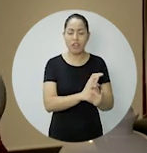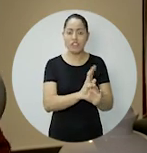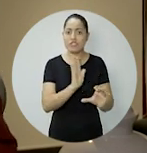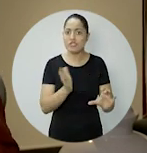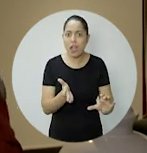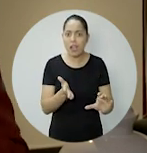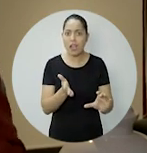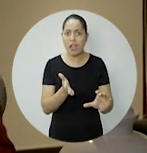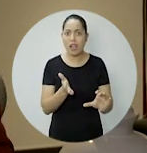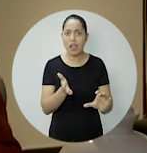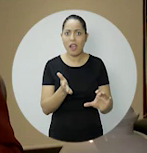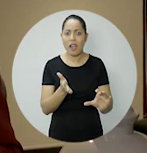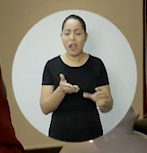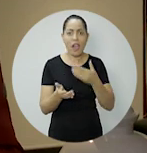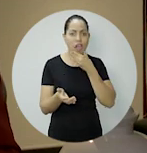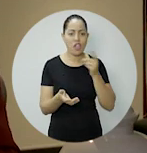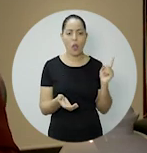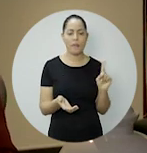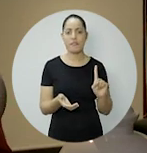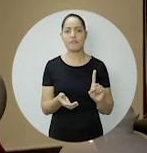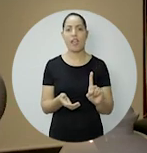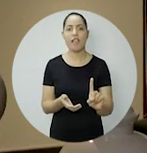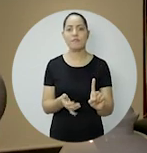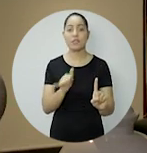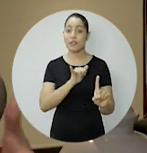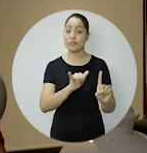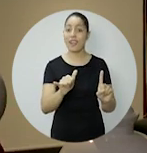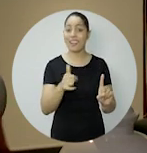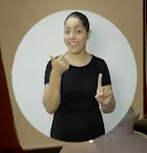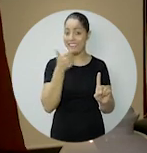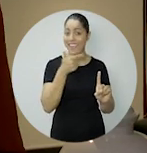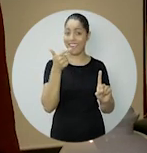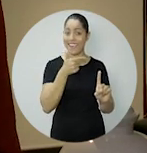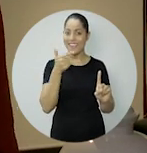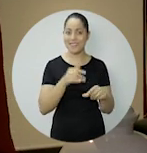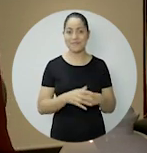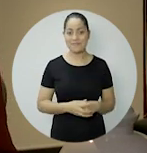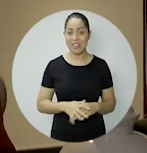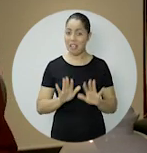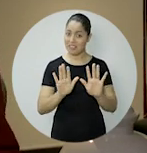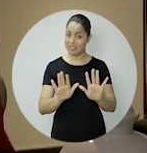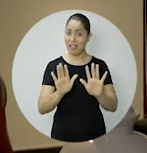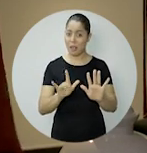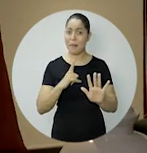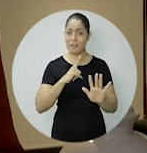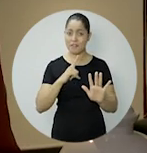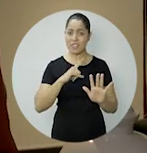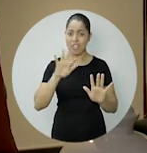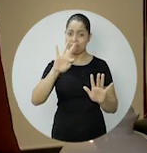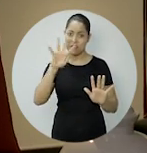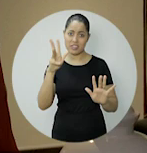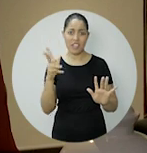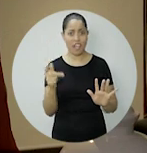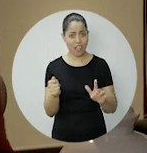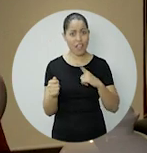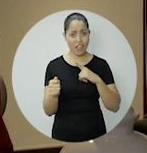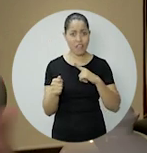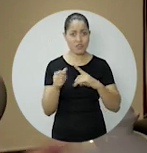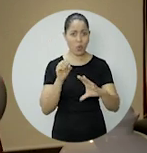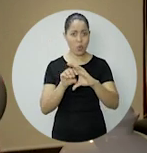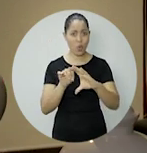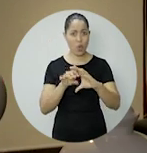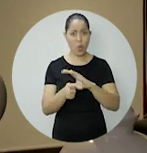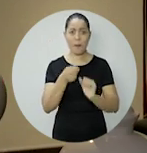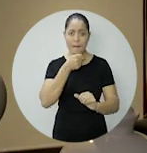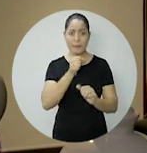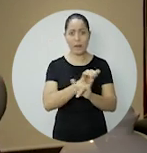vem arrumado e fala, rindo, que está indo dar entrevista para o Fantástico. Eu ainda